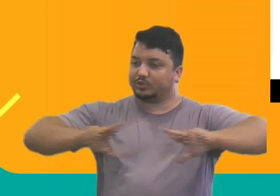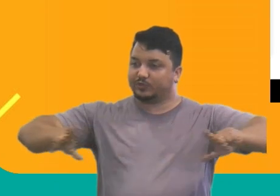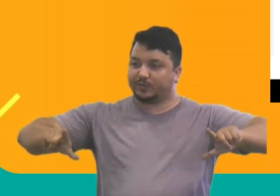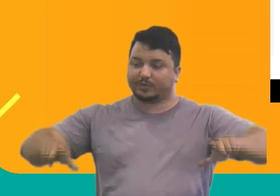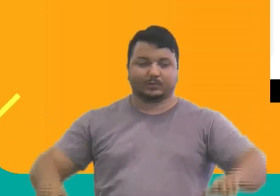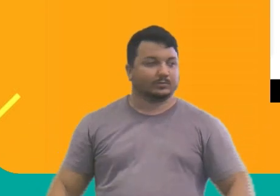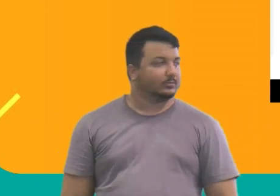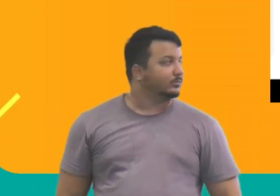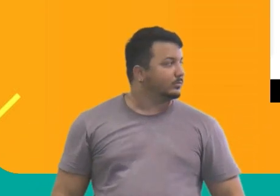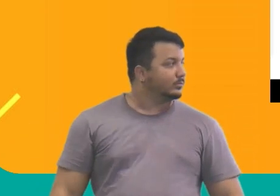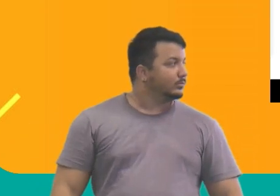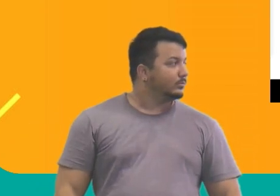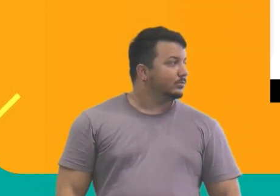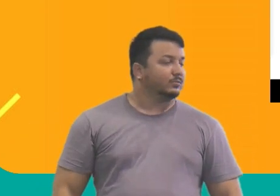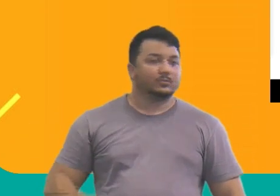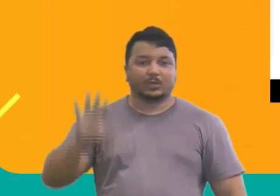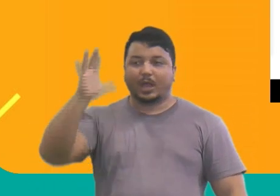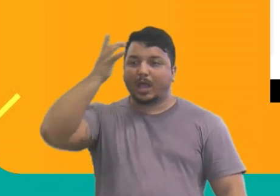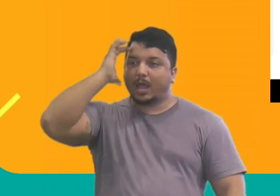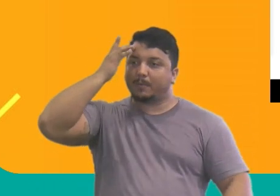Quer resposta?